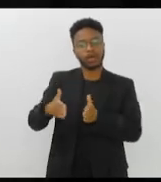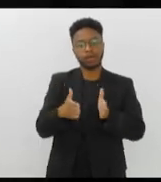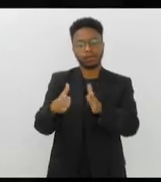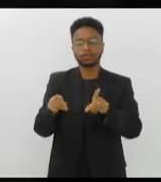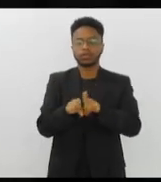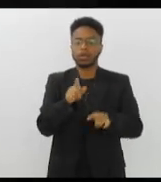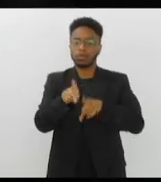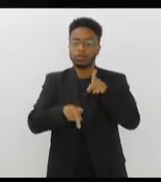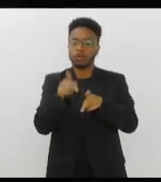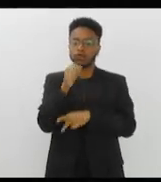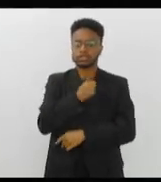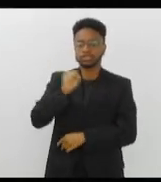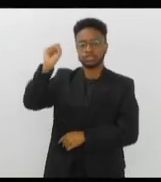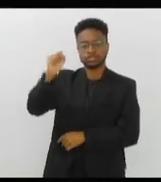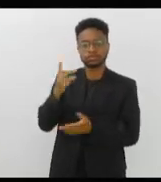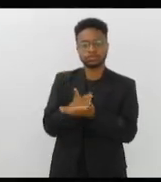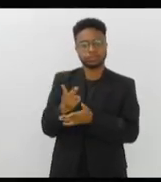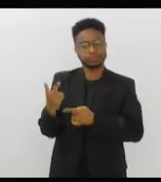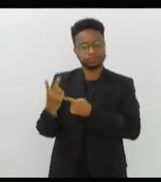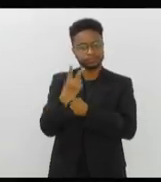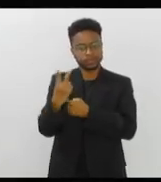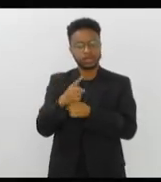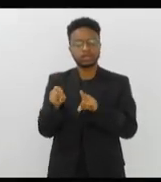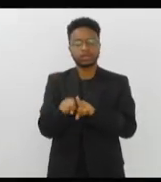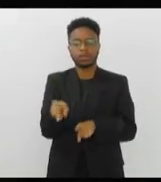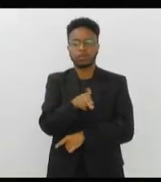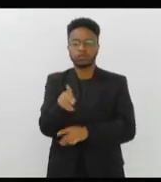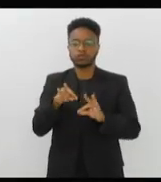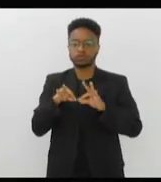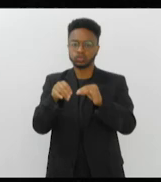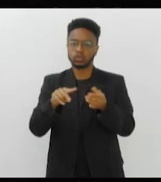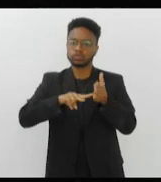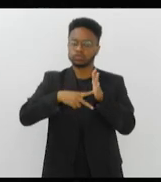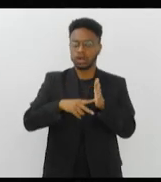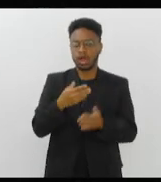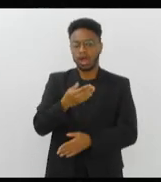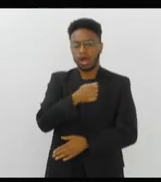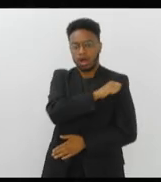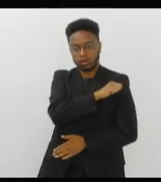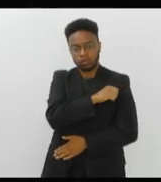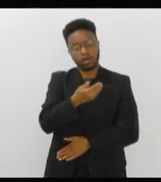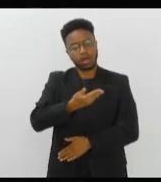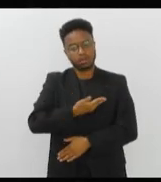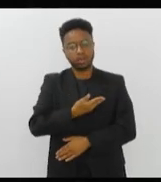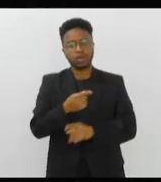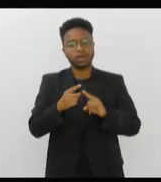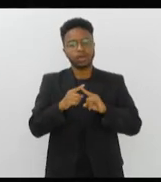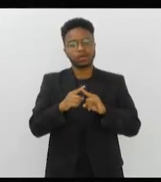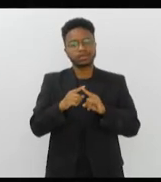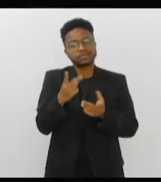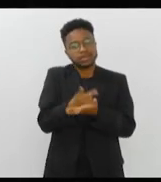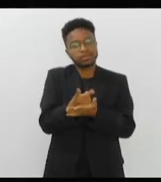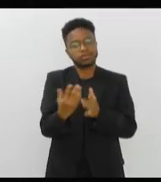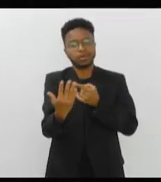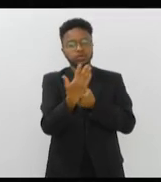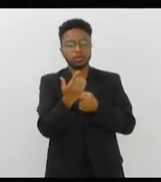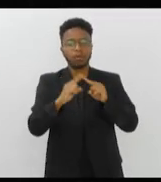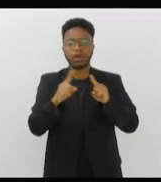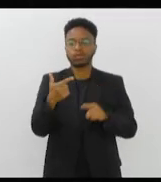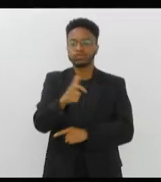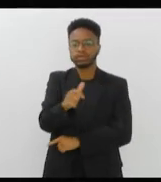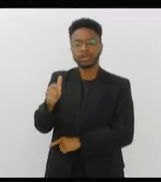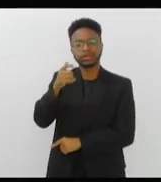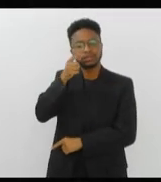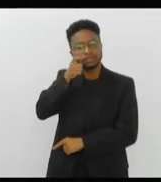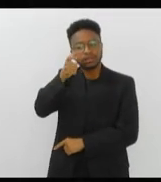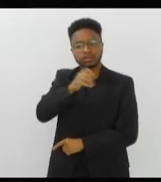colhendo aprendizados. A todos os professores, sindicalistas, alunos, amigos, que sem interesse sempre me estenderam a mão. Preciso agradecer ao